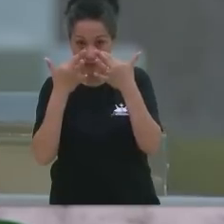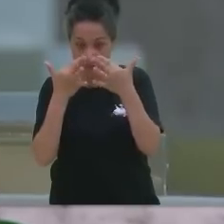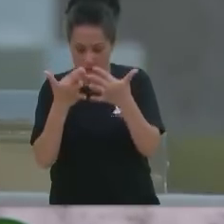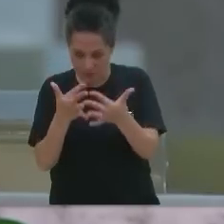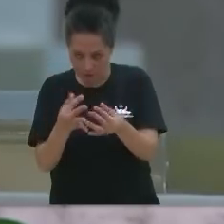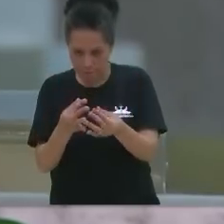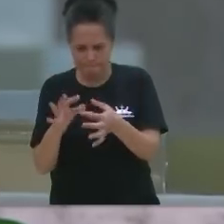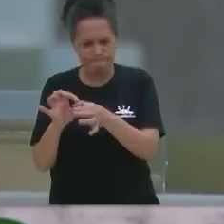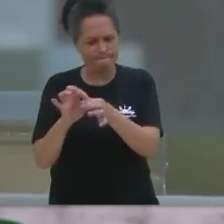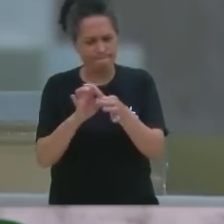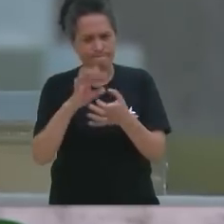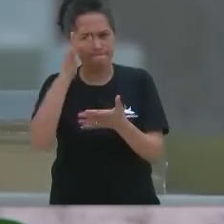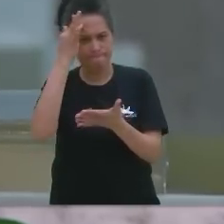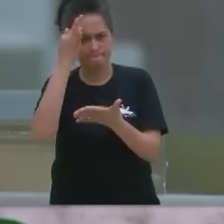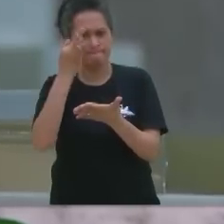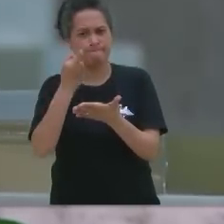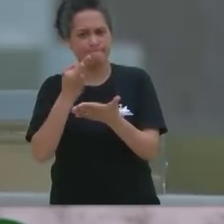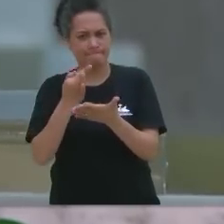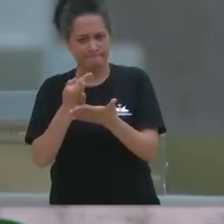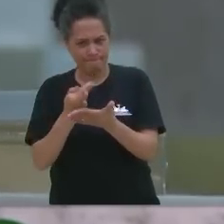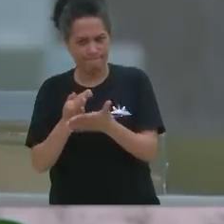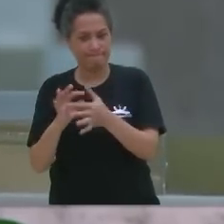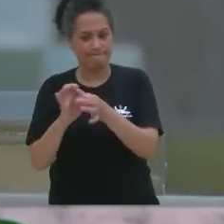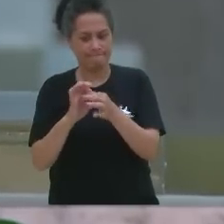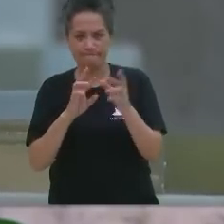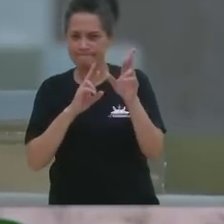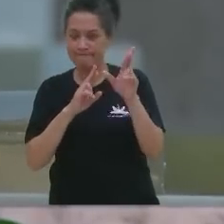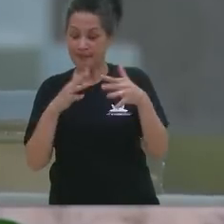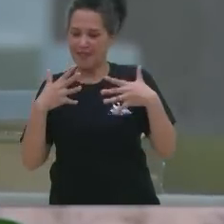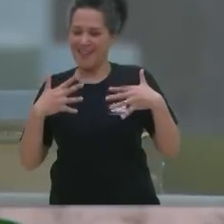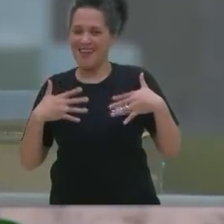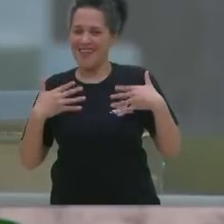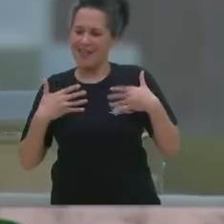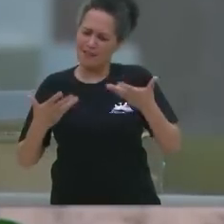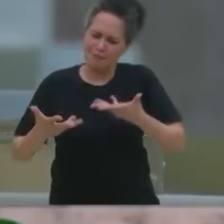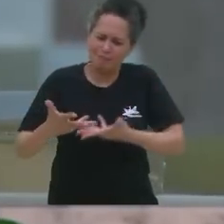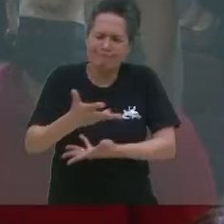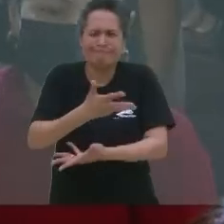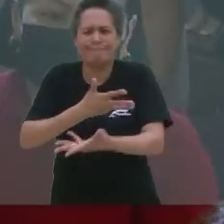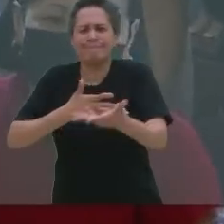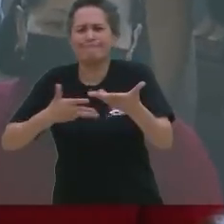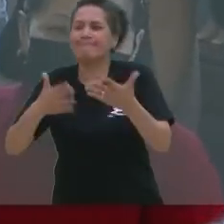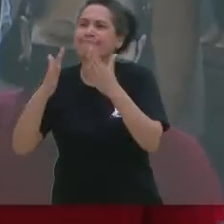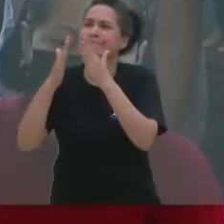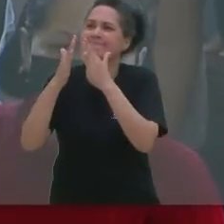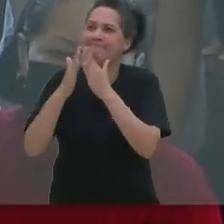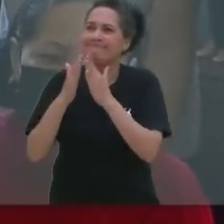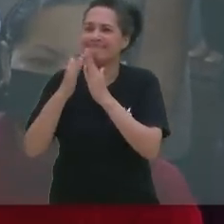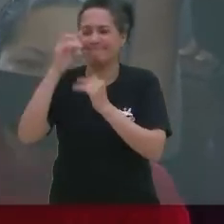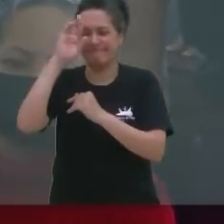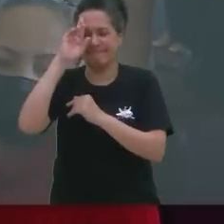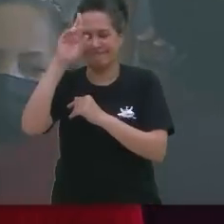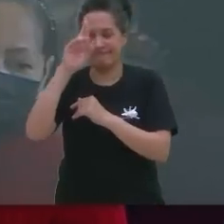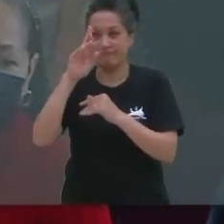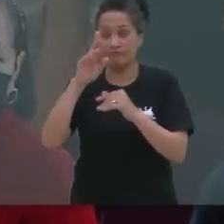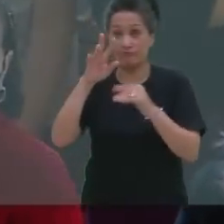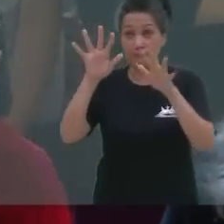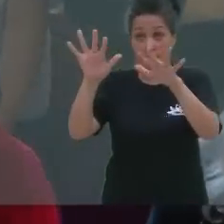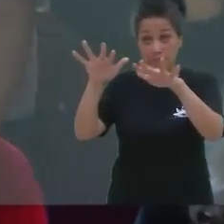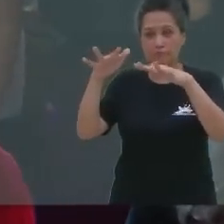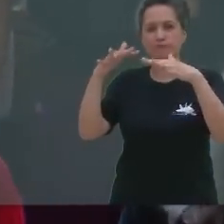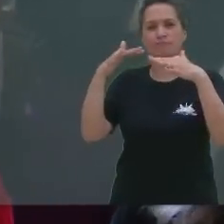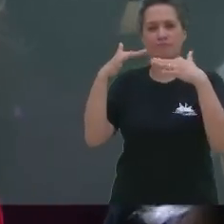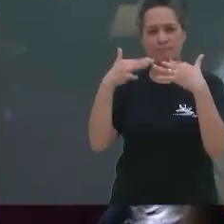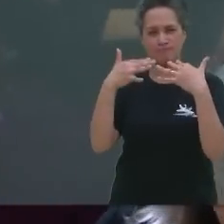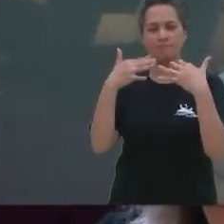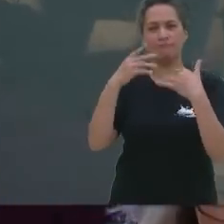firmes na esperança e alegres na caridade, nós vos pedimos. Atendei-nos, Senhor, e